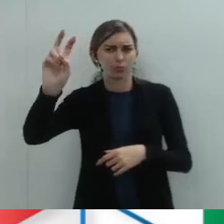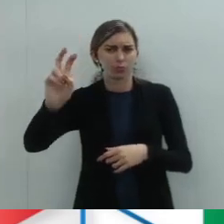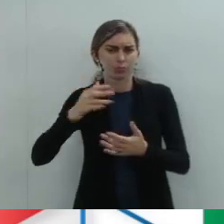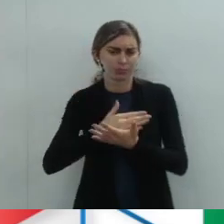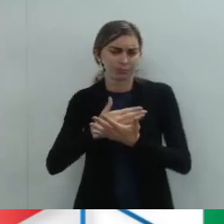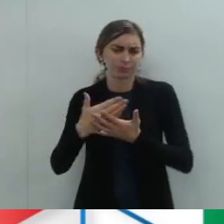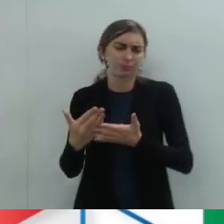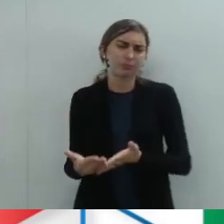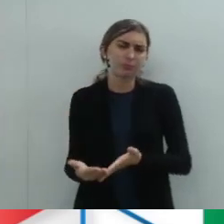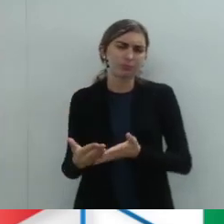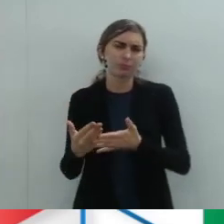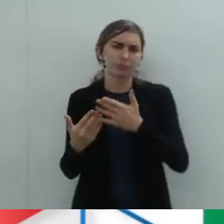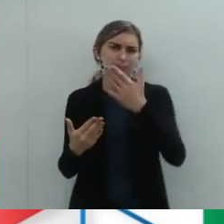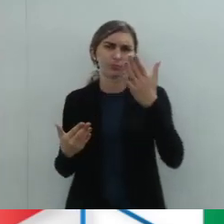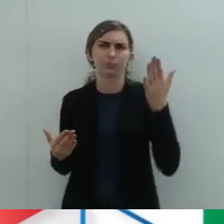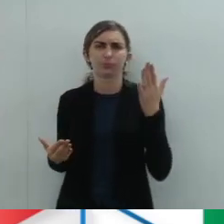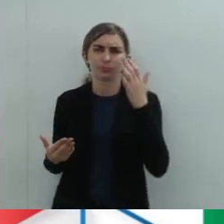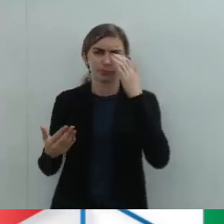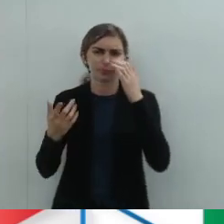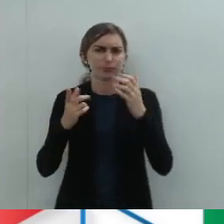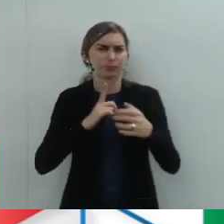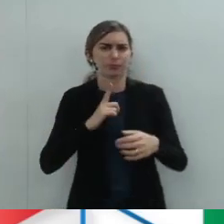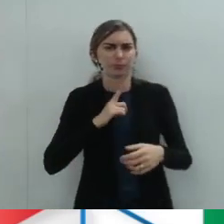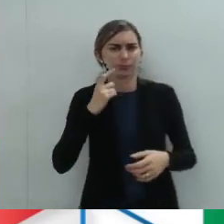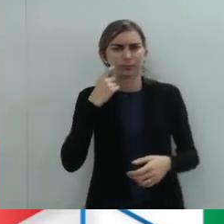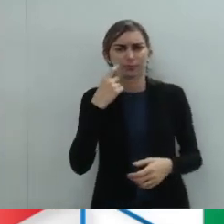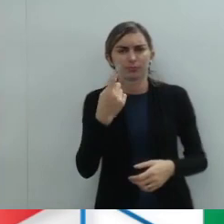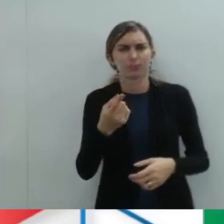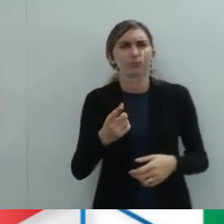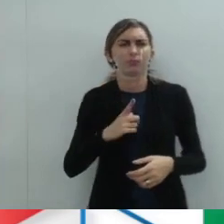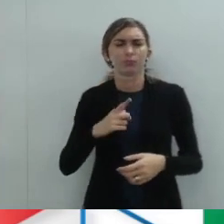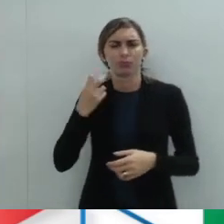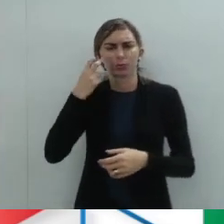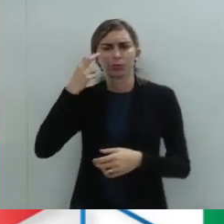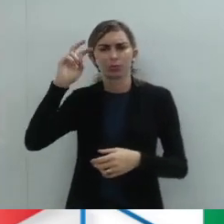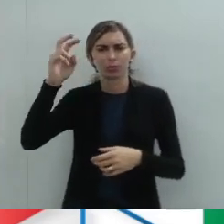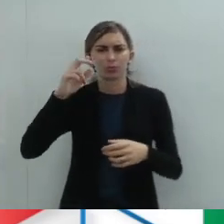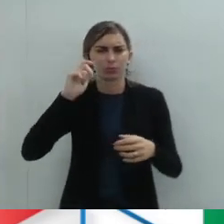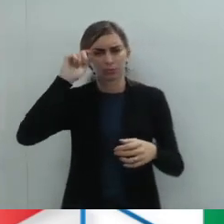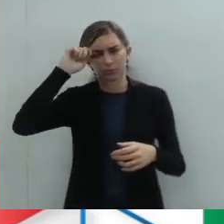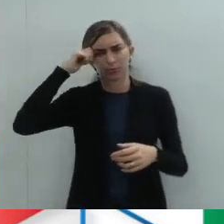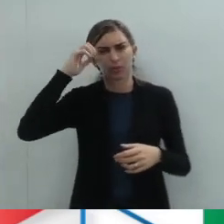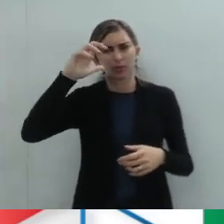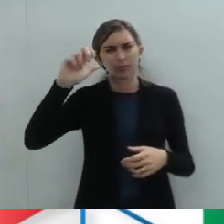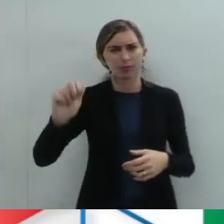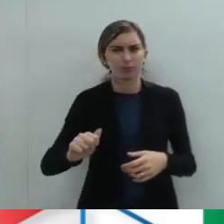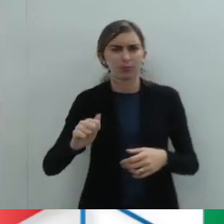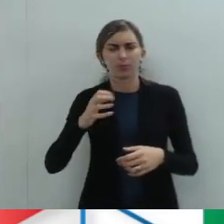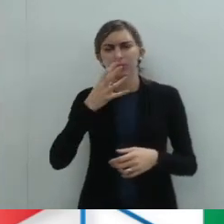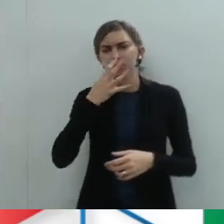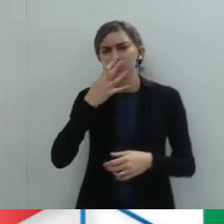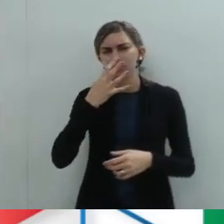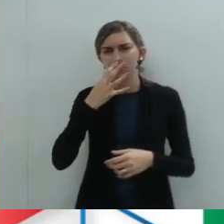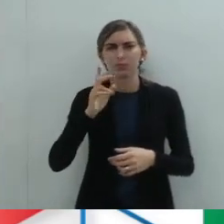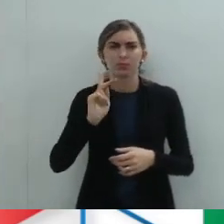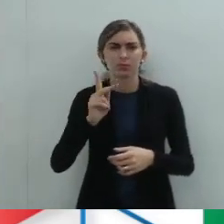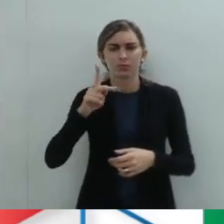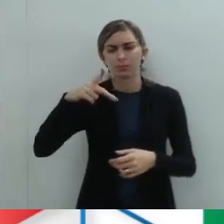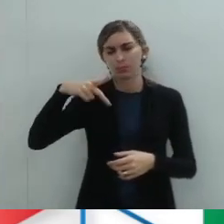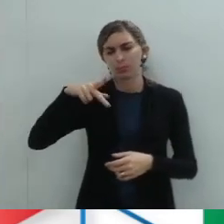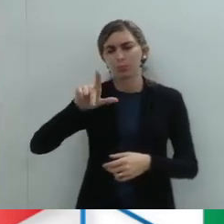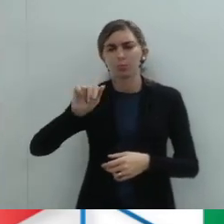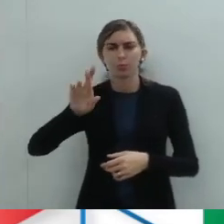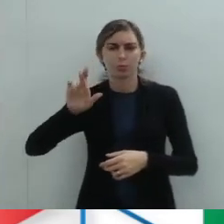da civilização, tá bom? A gente tá vendo aí, ó, a cultura africana deve ser observada sempre no plural. Por